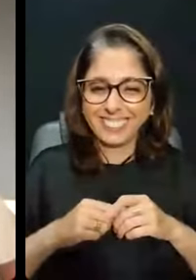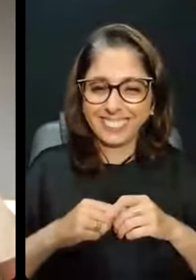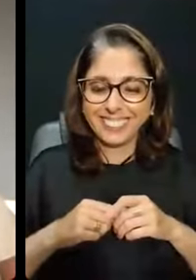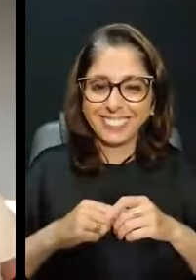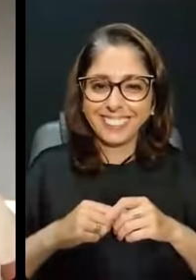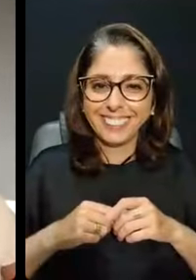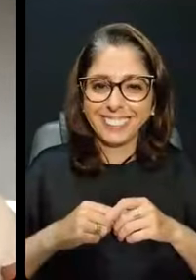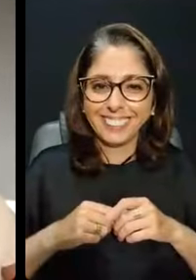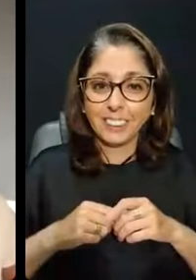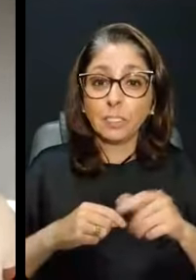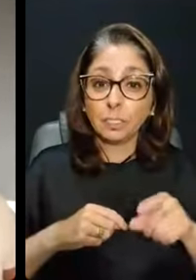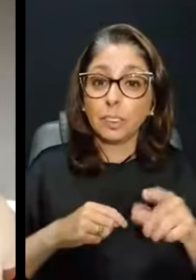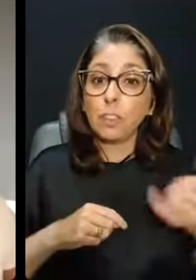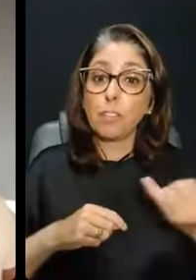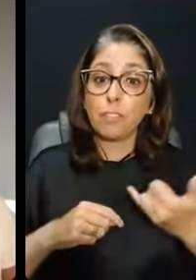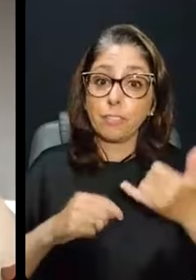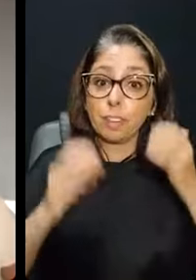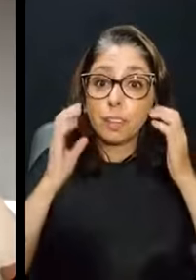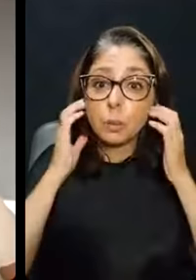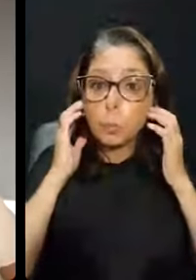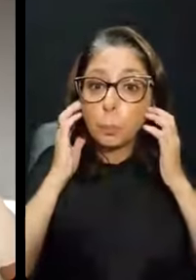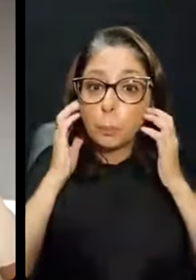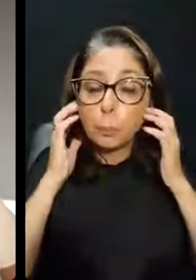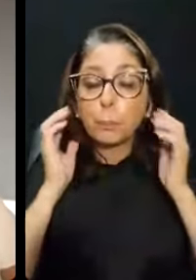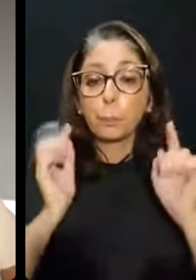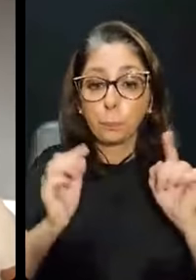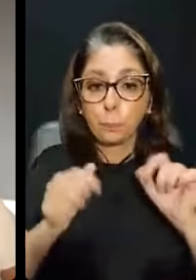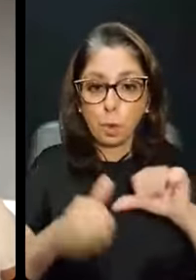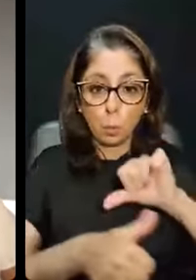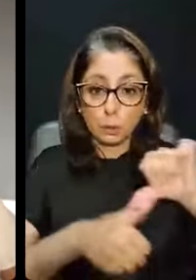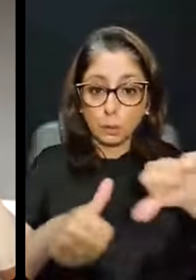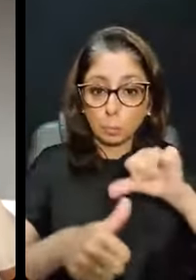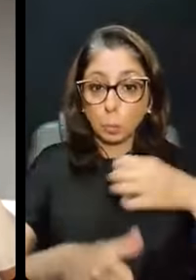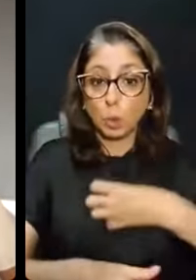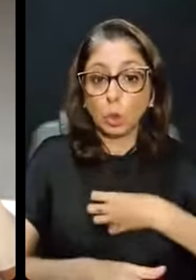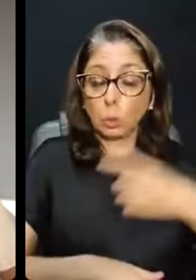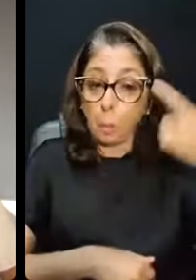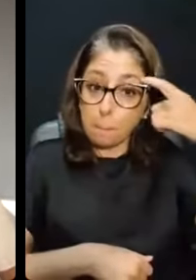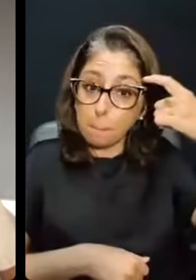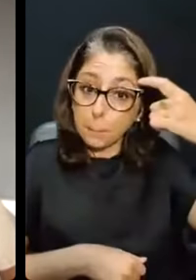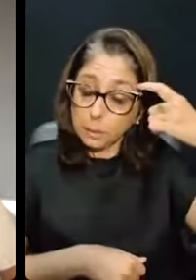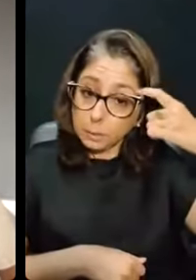Mas você Tá. falou, você fala, estava falando dessa transformação do olhar, né?